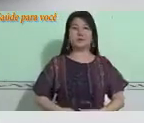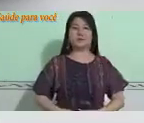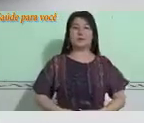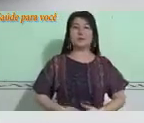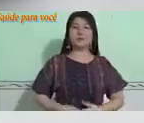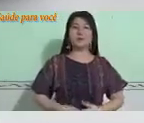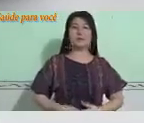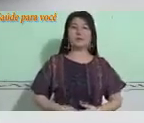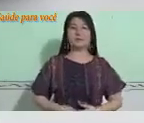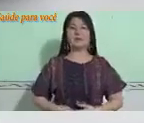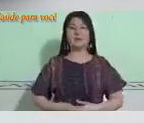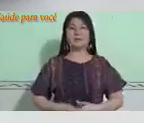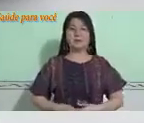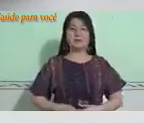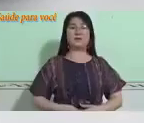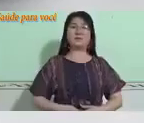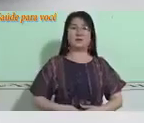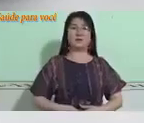Seis ponto